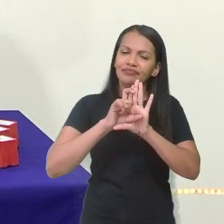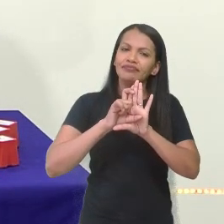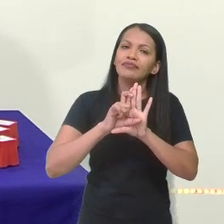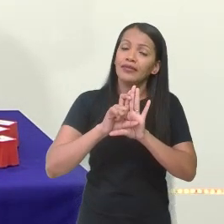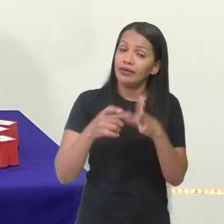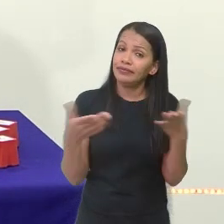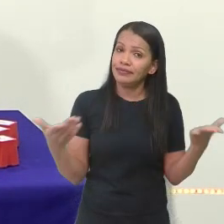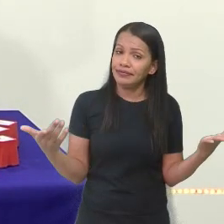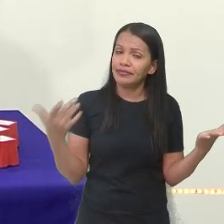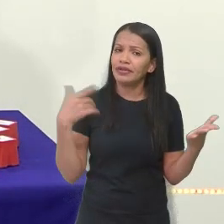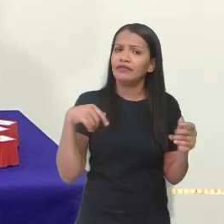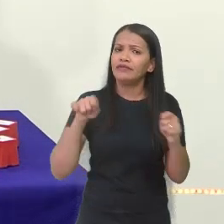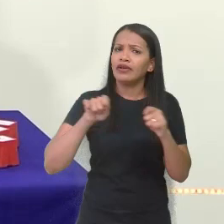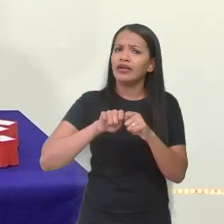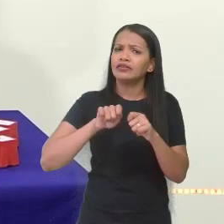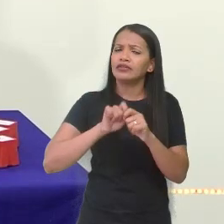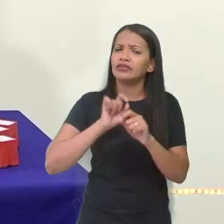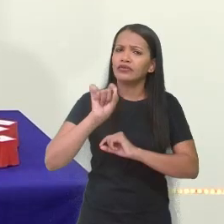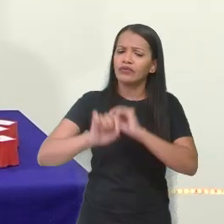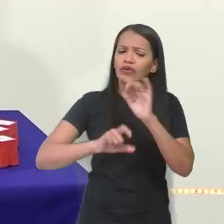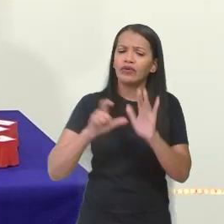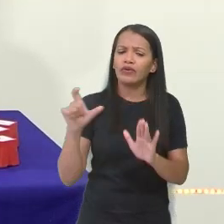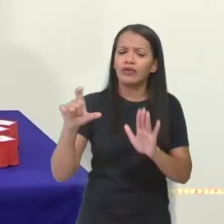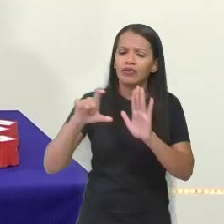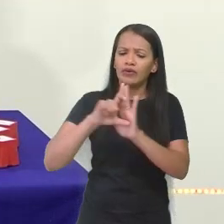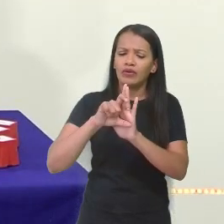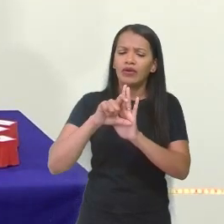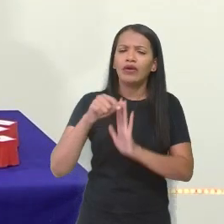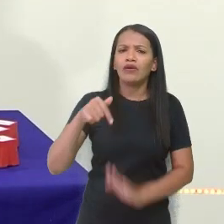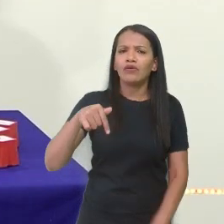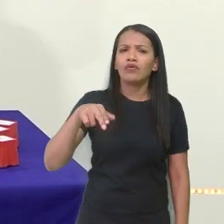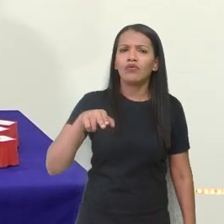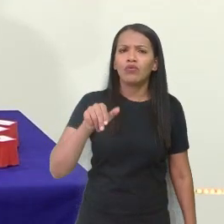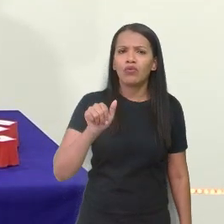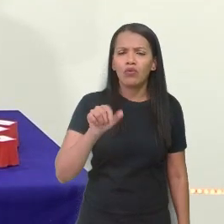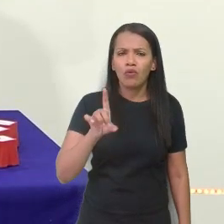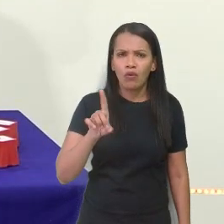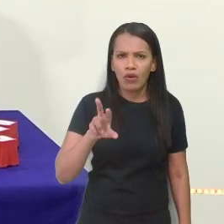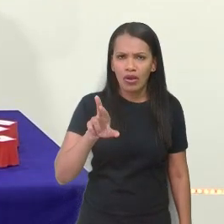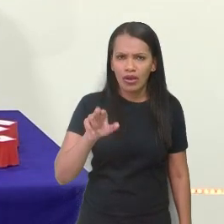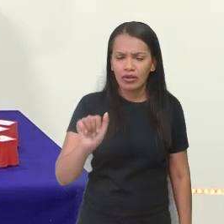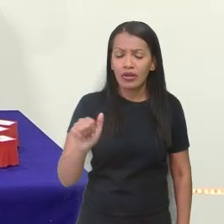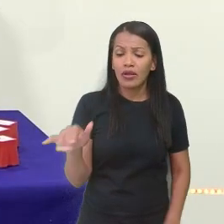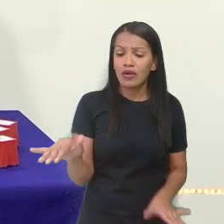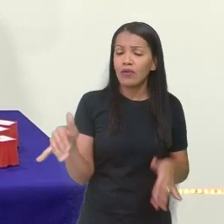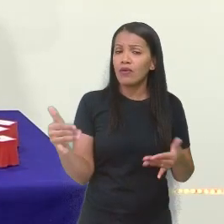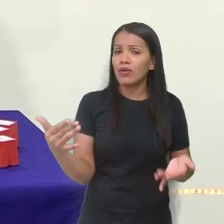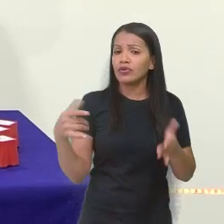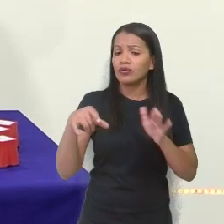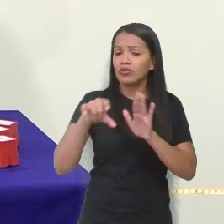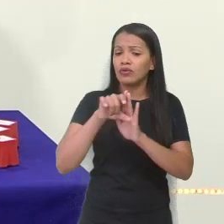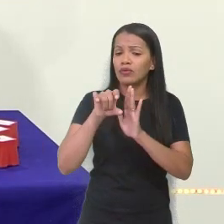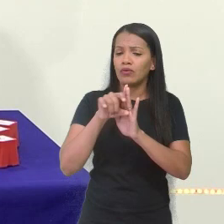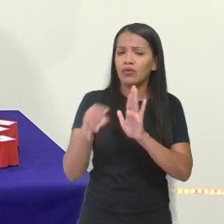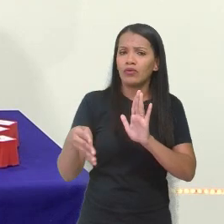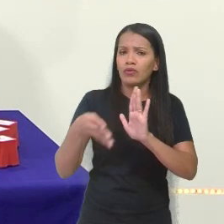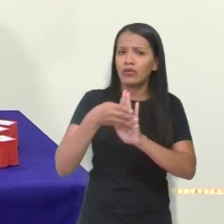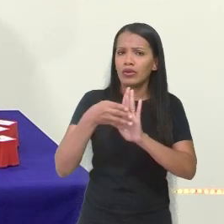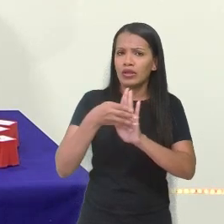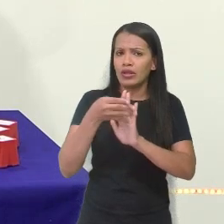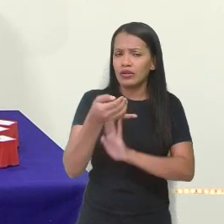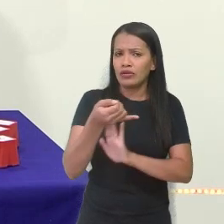não é? Formando aí uma quadra, tá? Então, quando um poema tiver 4